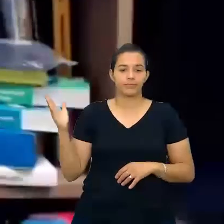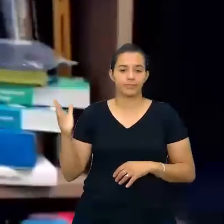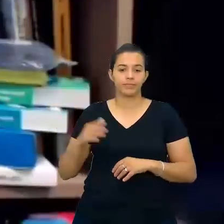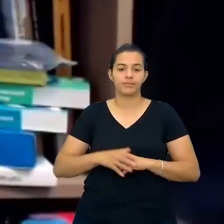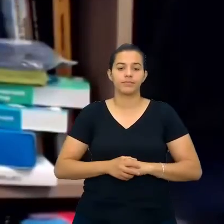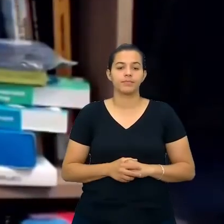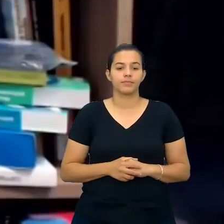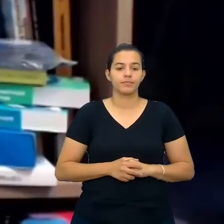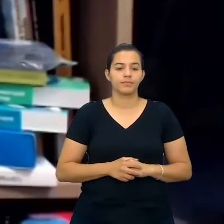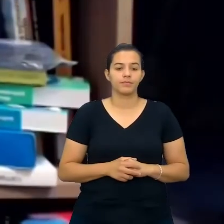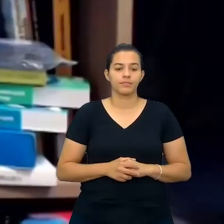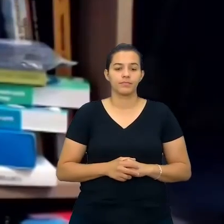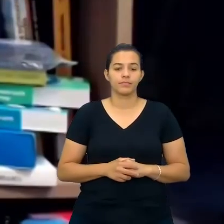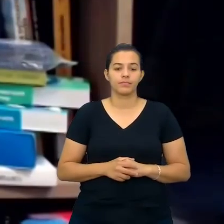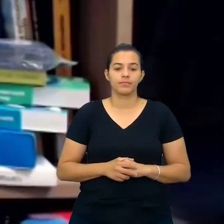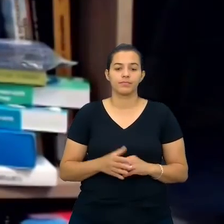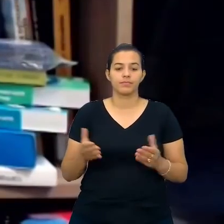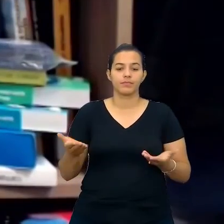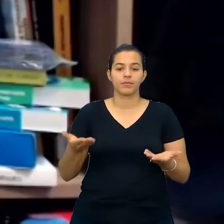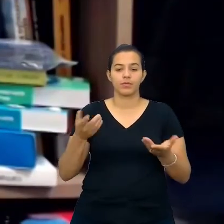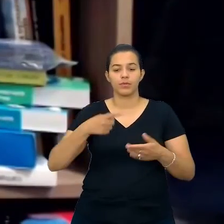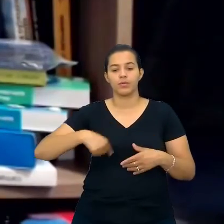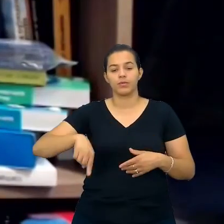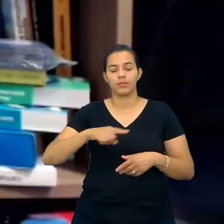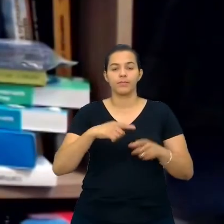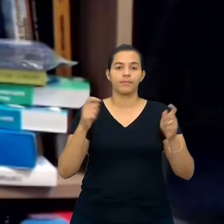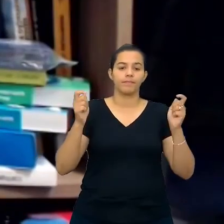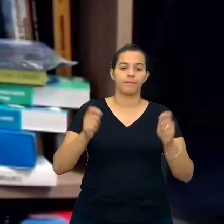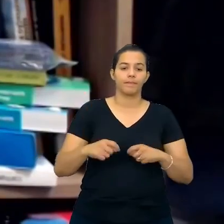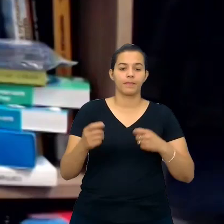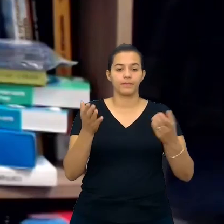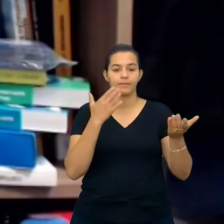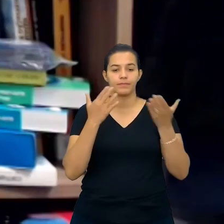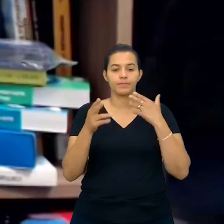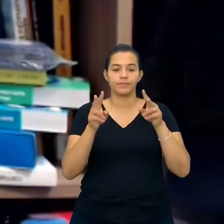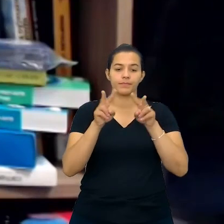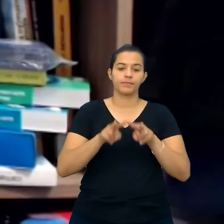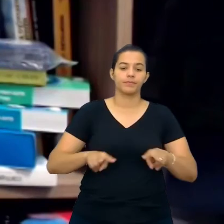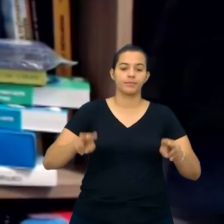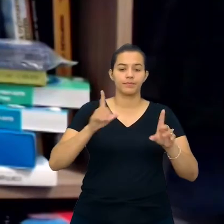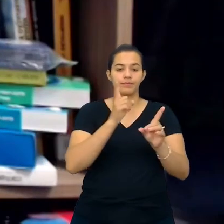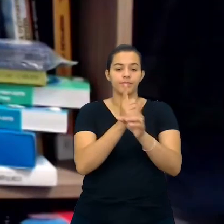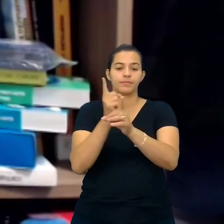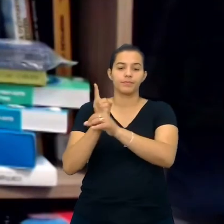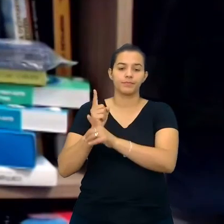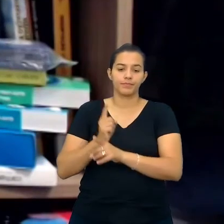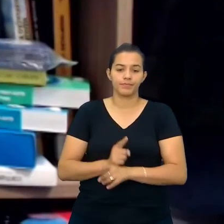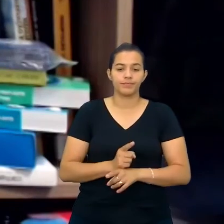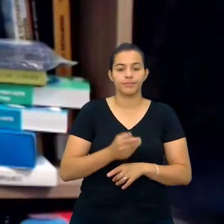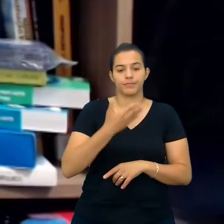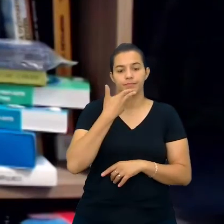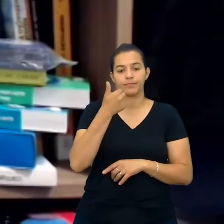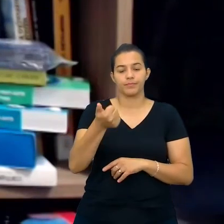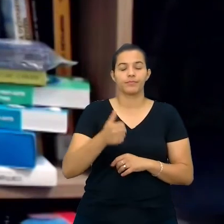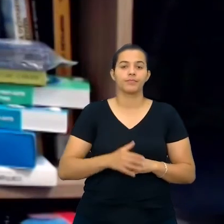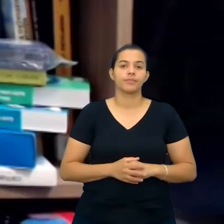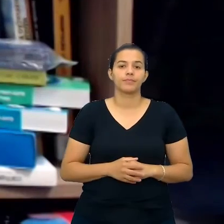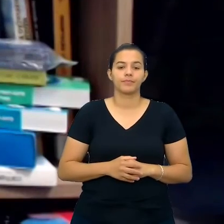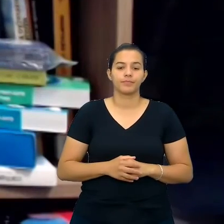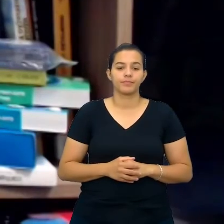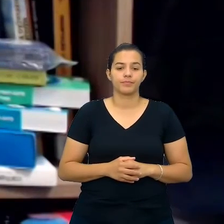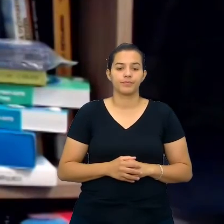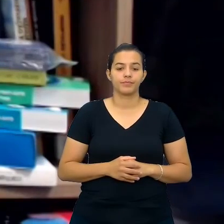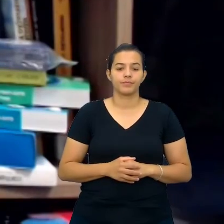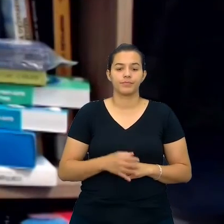compartilhar aqui a minha tela para que nós possamos nos ver e nos identificar aqui de forma melhor.